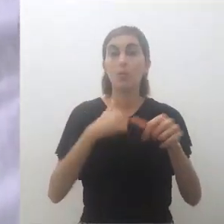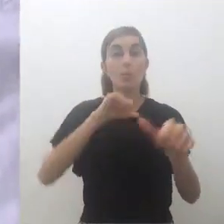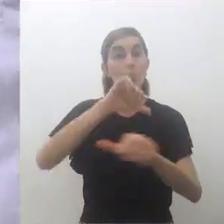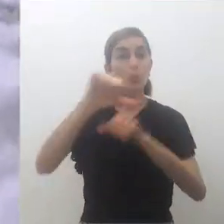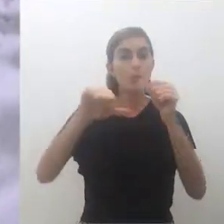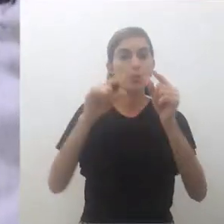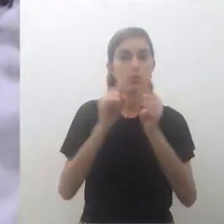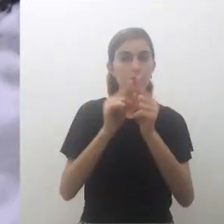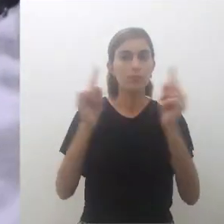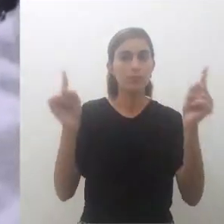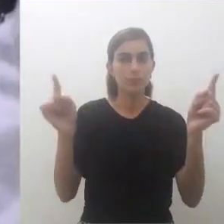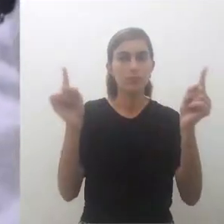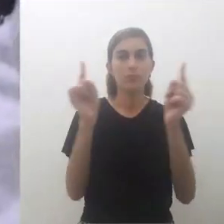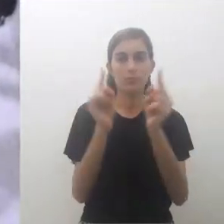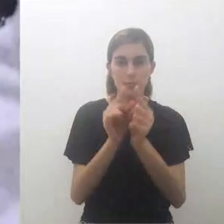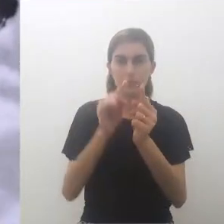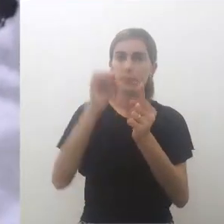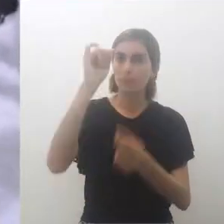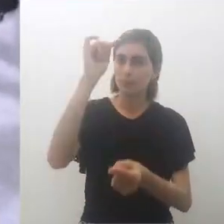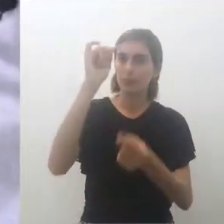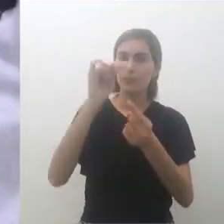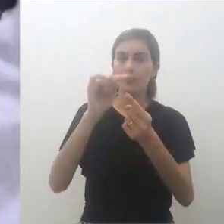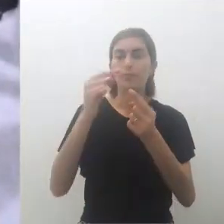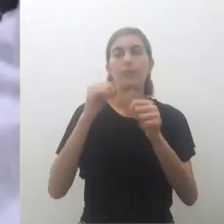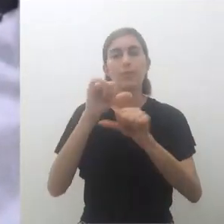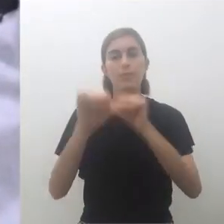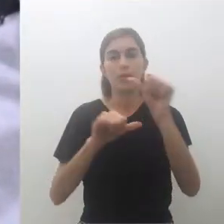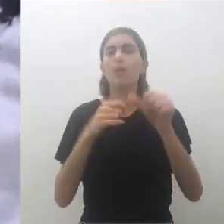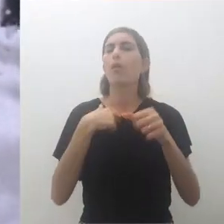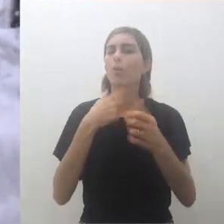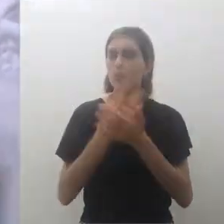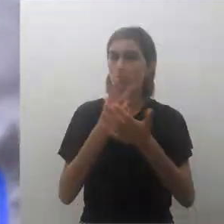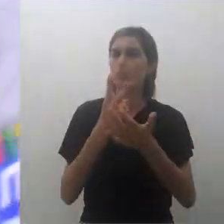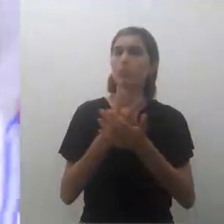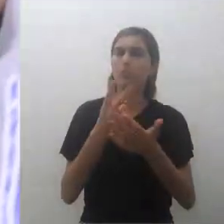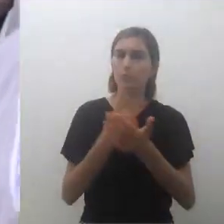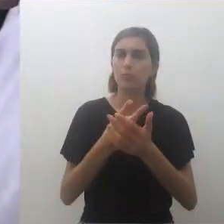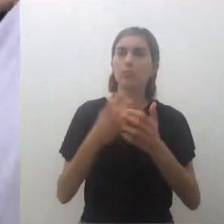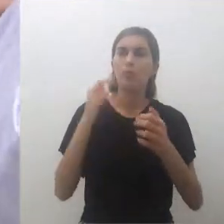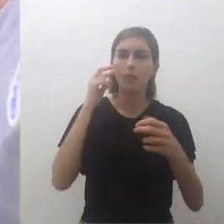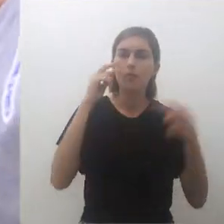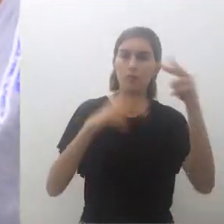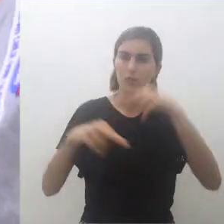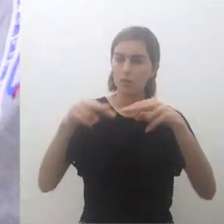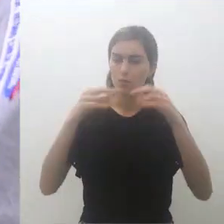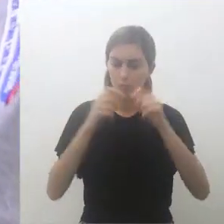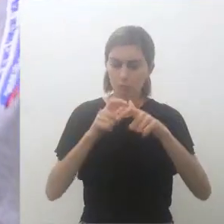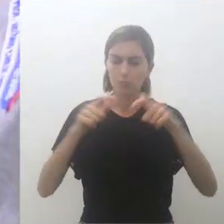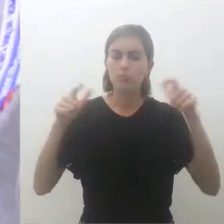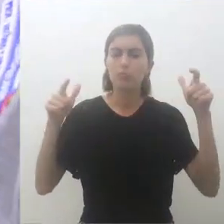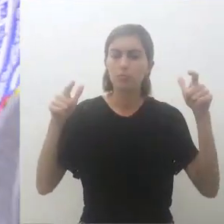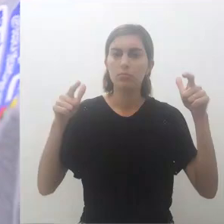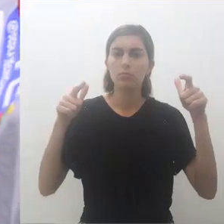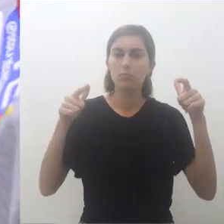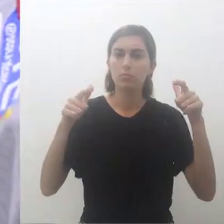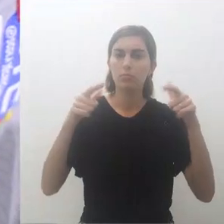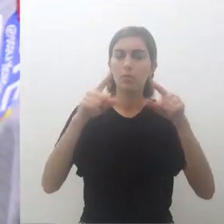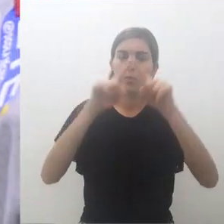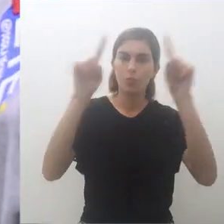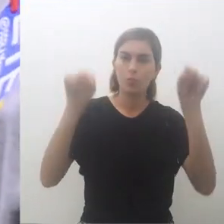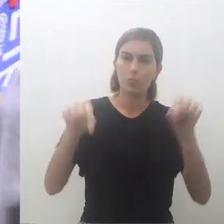tamanho desta forma, eu ainda tenho um foco visual muito grande em relação ao